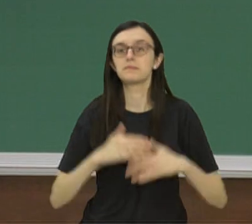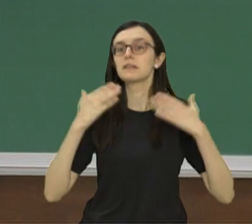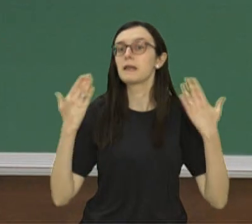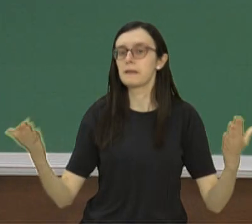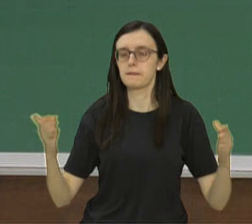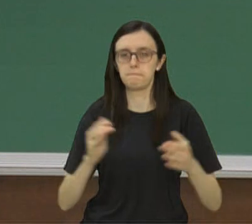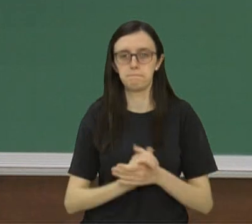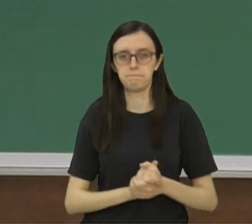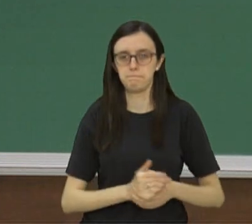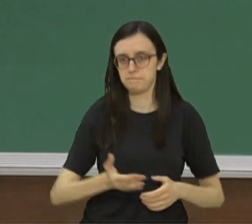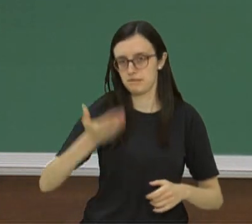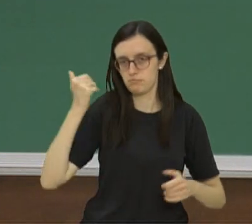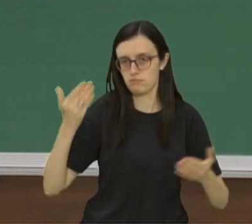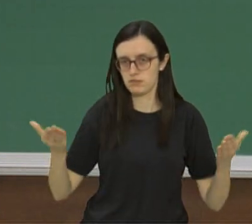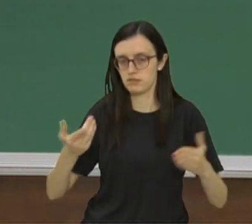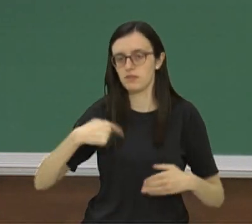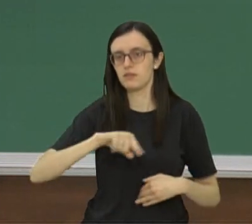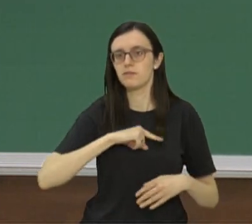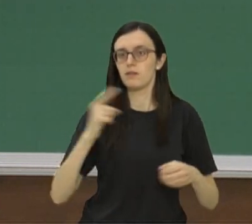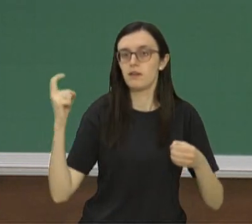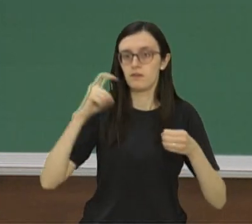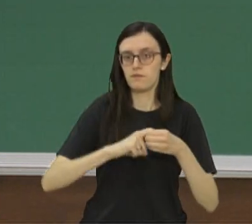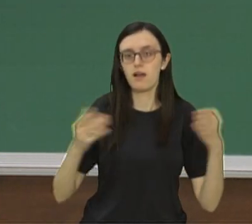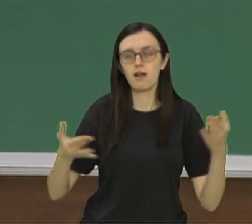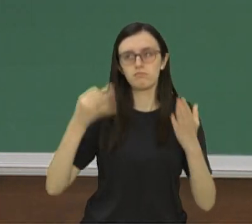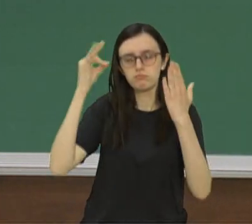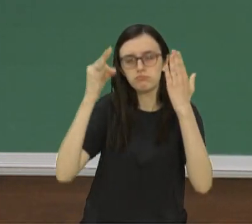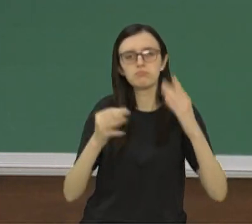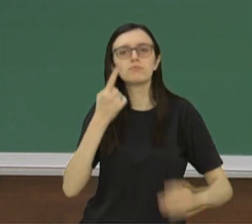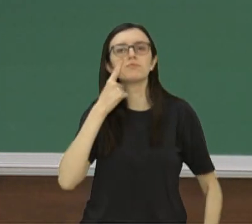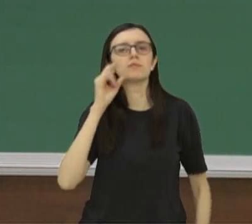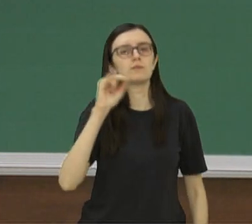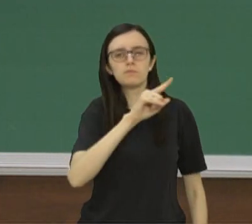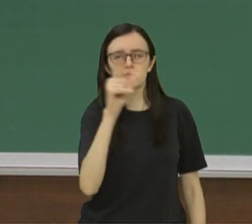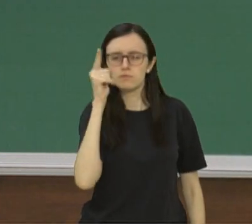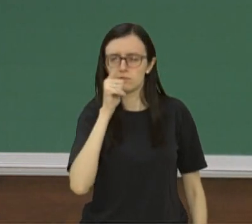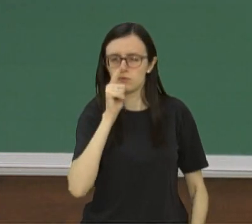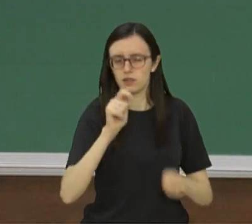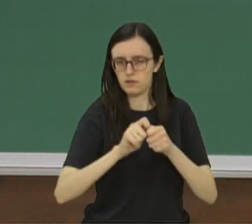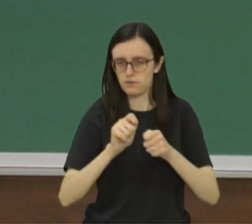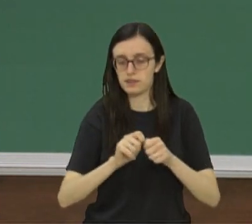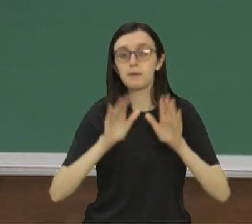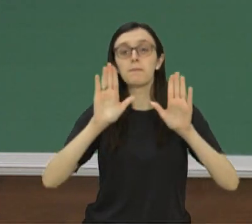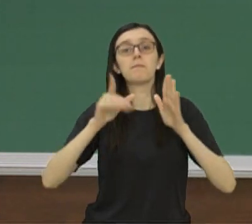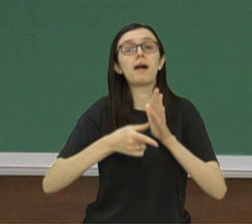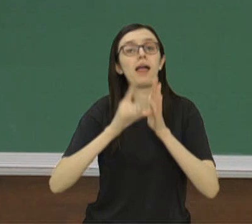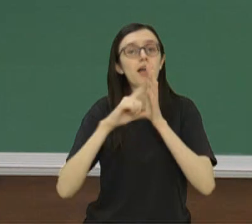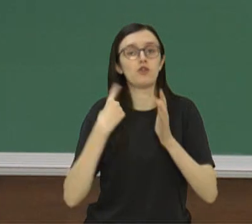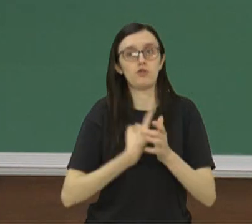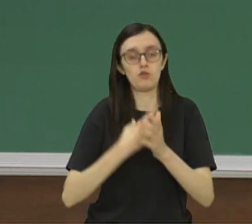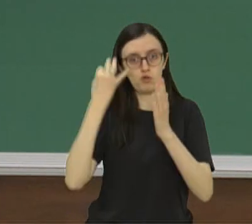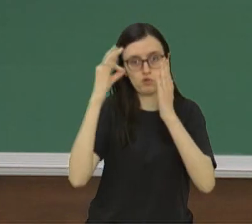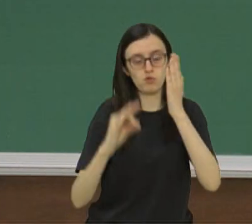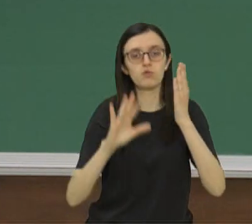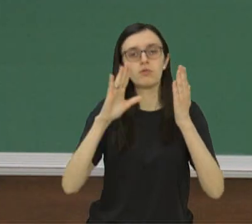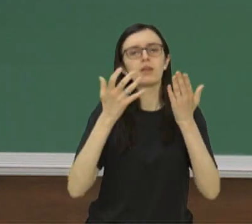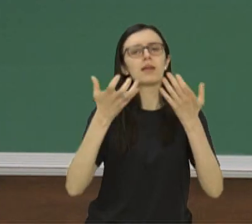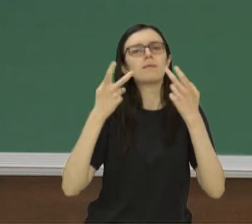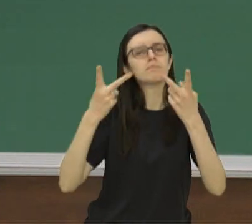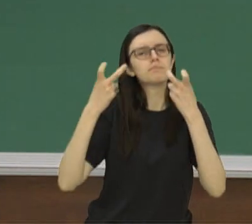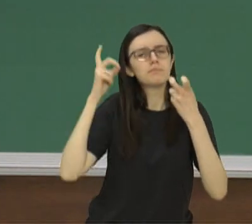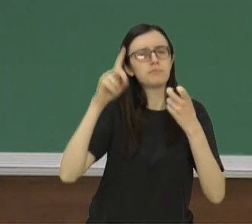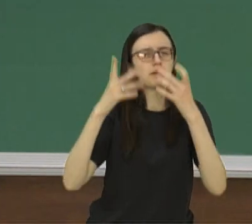Então, pessoal, vamos lá então voltar aqui e corrigir, ver se vocês conseguiram fazer. Mas antes de corrigir, eu quero que vocês percebam